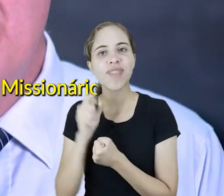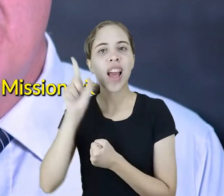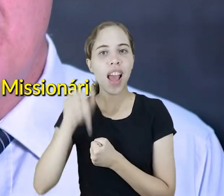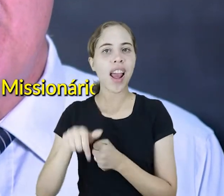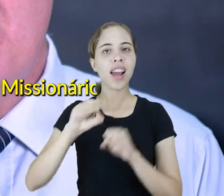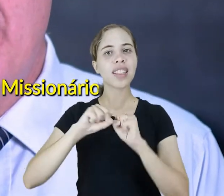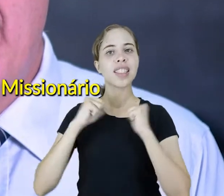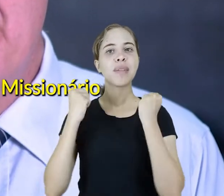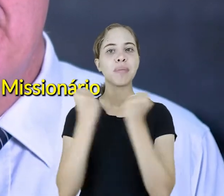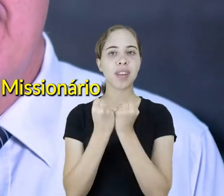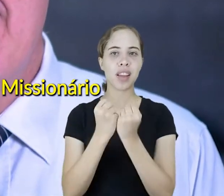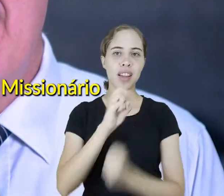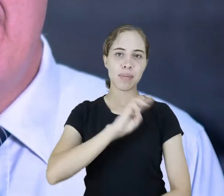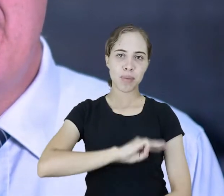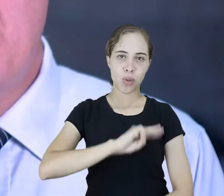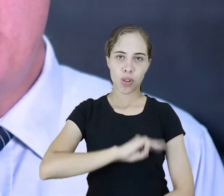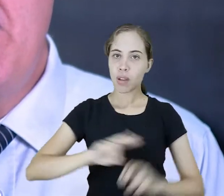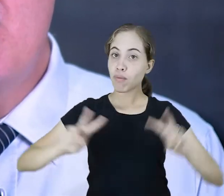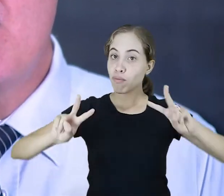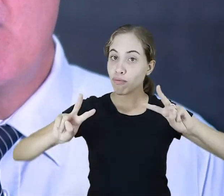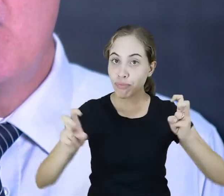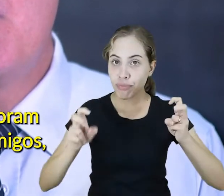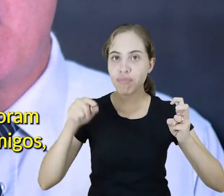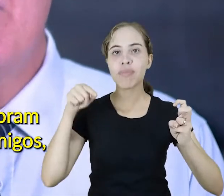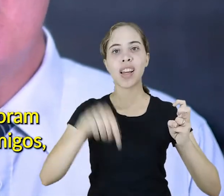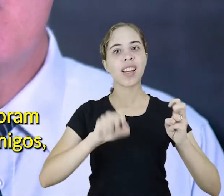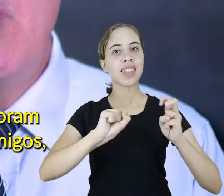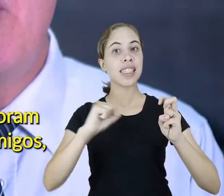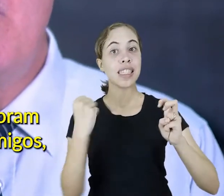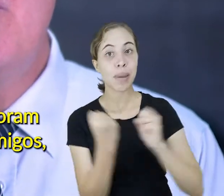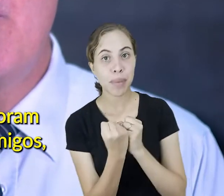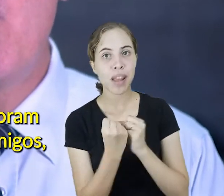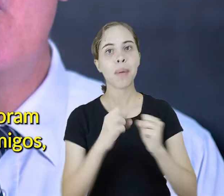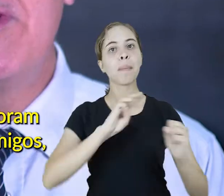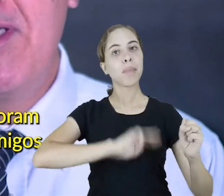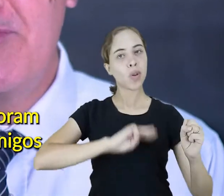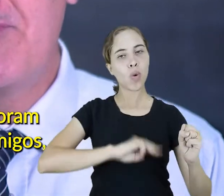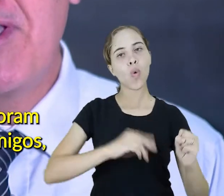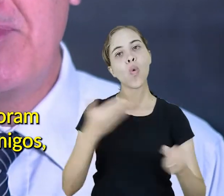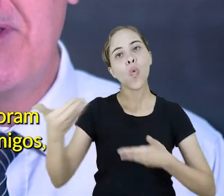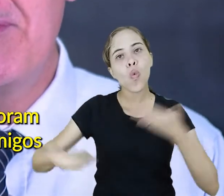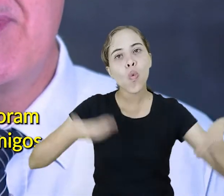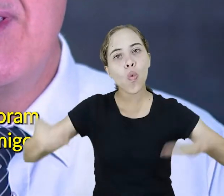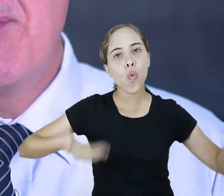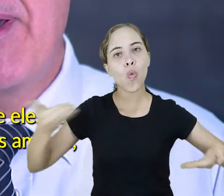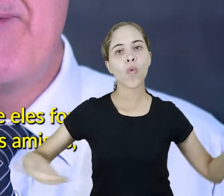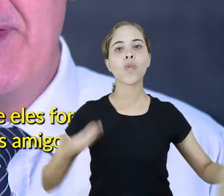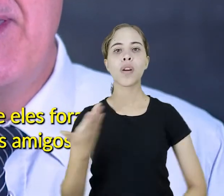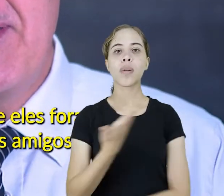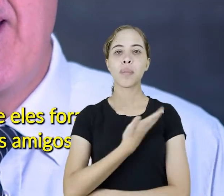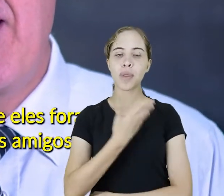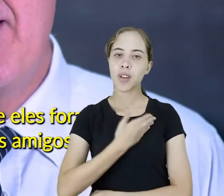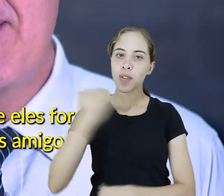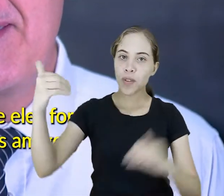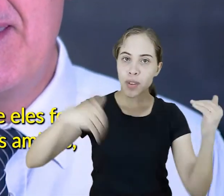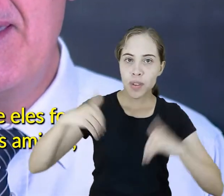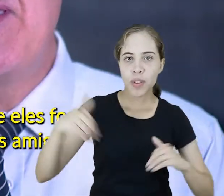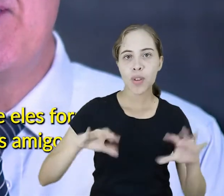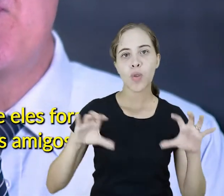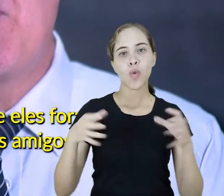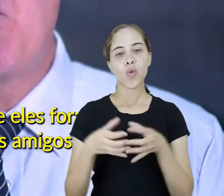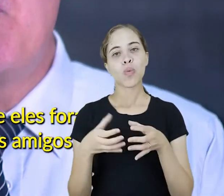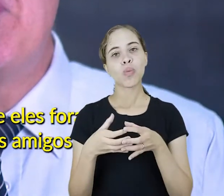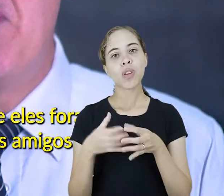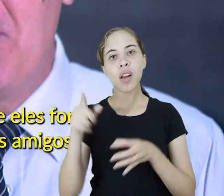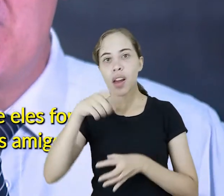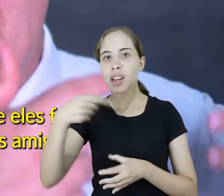Seminário Missionário. E com isso, os jovens um a um foram convidando seus amigos para virem até a classe aqui e